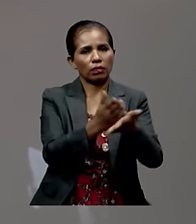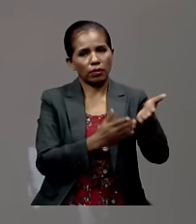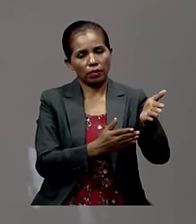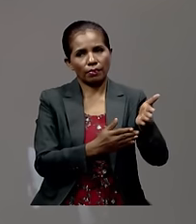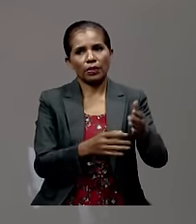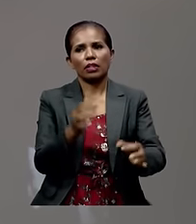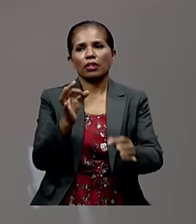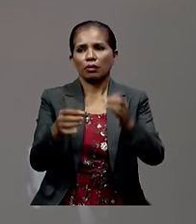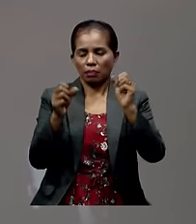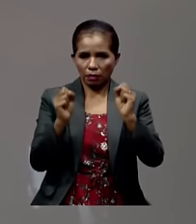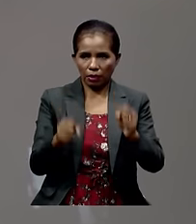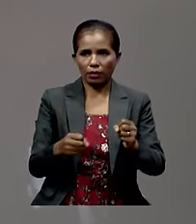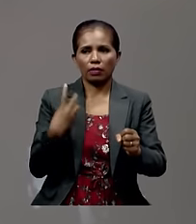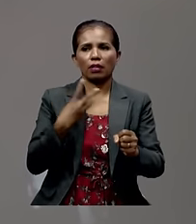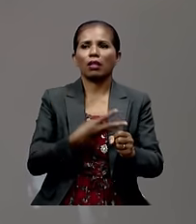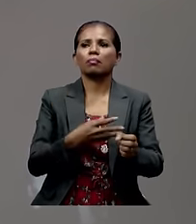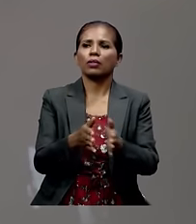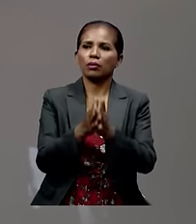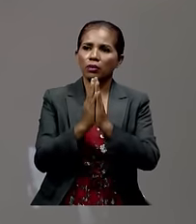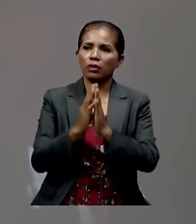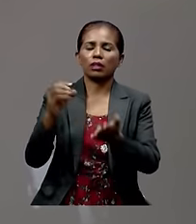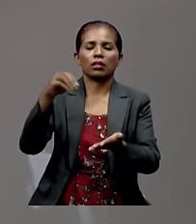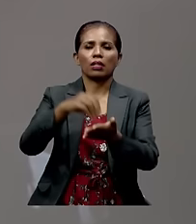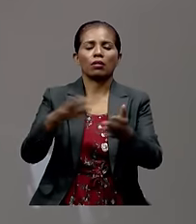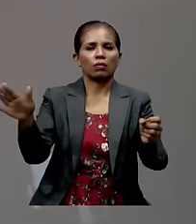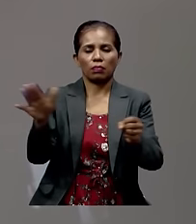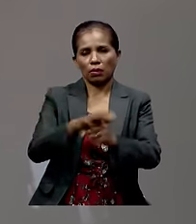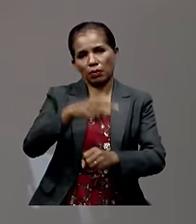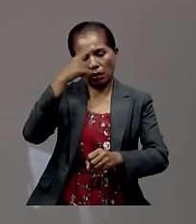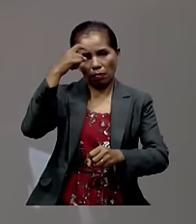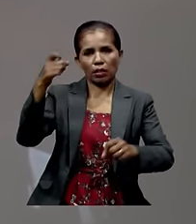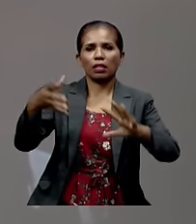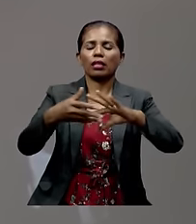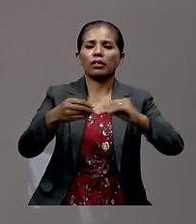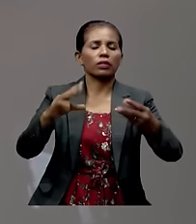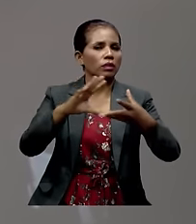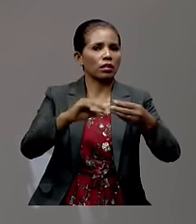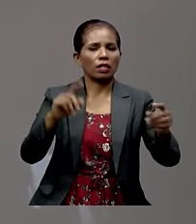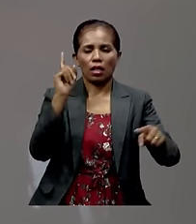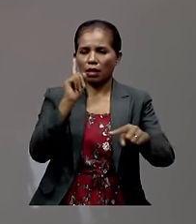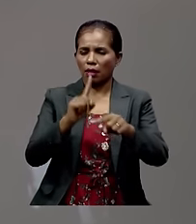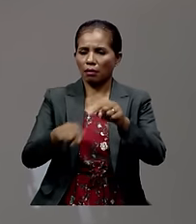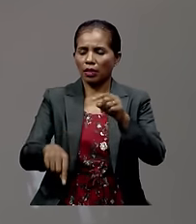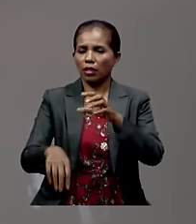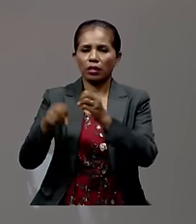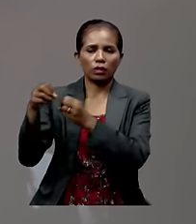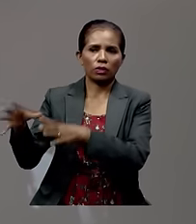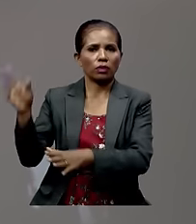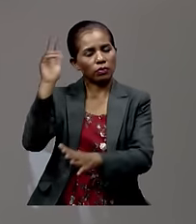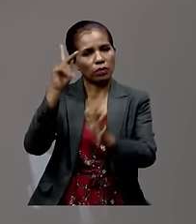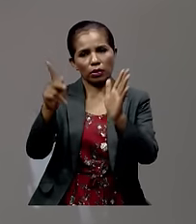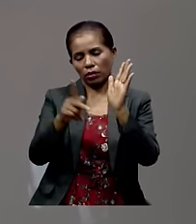Sabele, ami russo, foto ne tau completo, tamba ne historia. La bele, esculi figuras ne bema